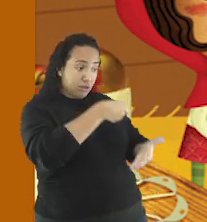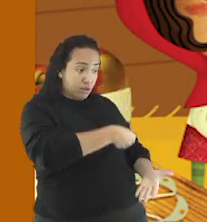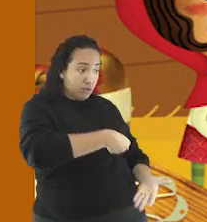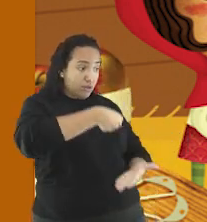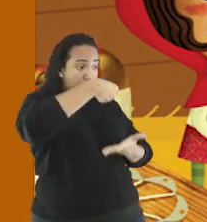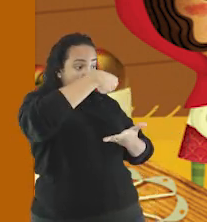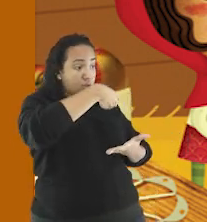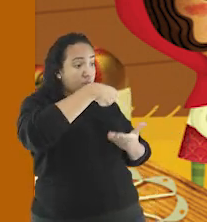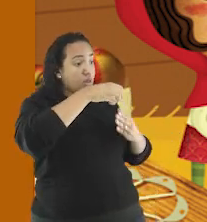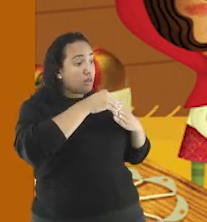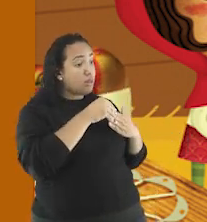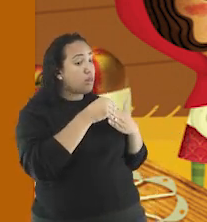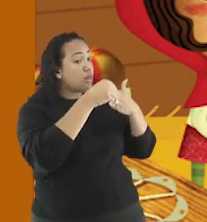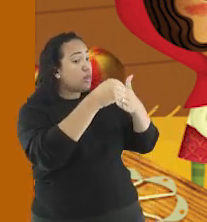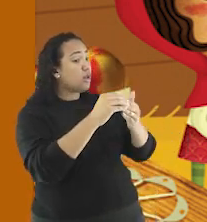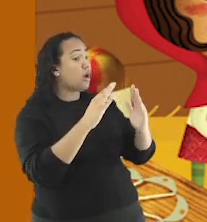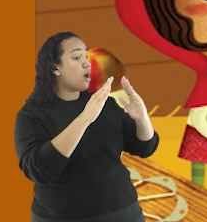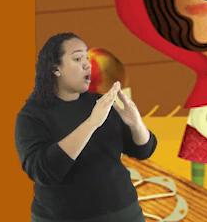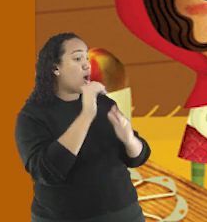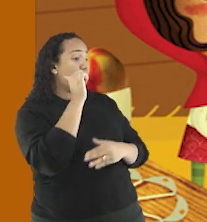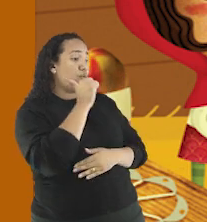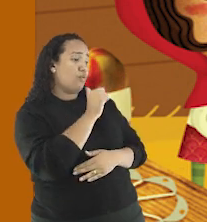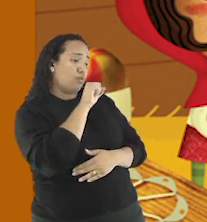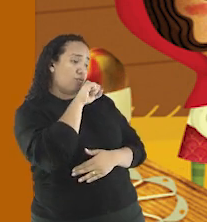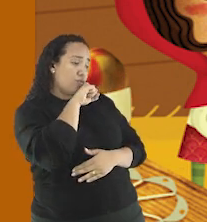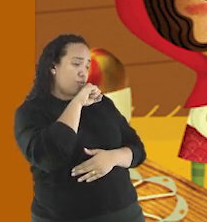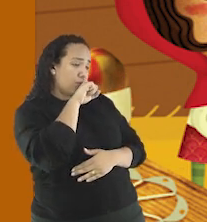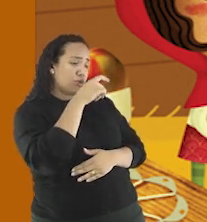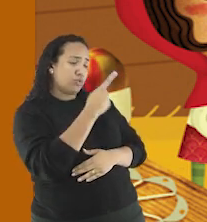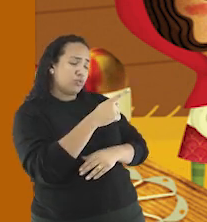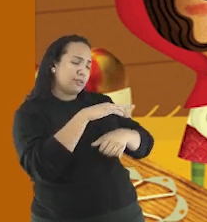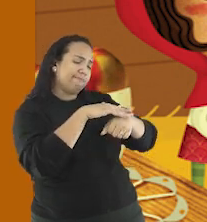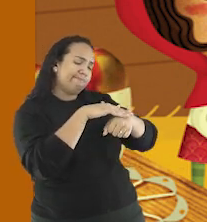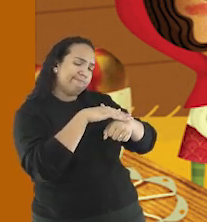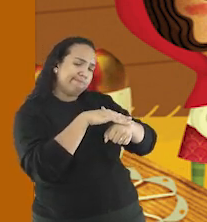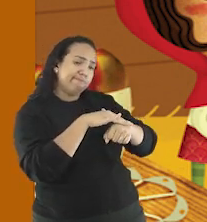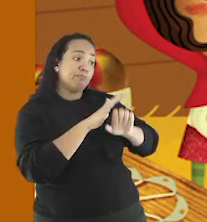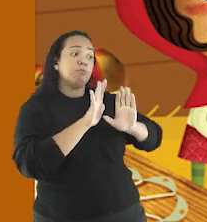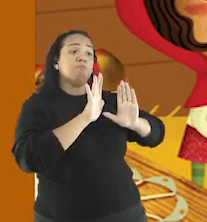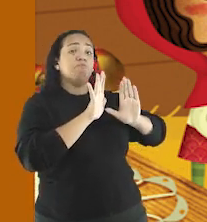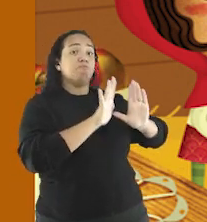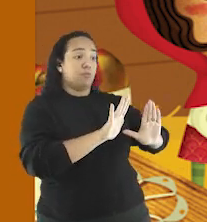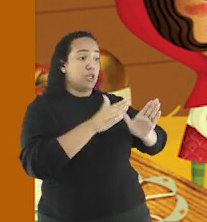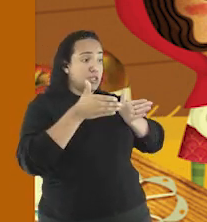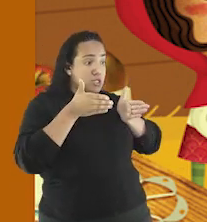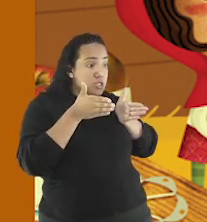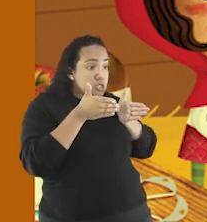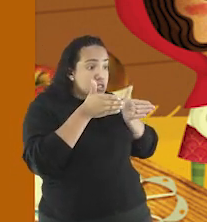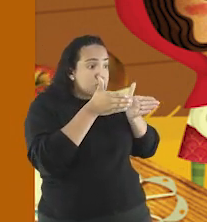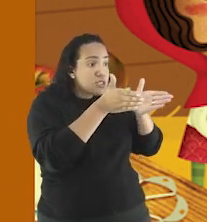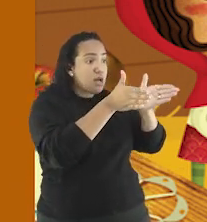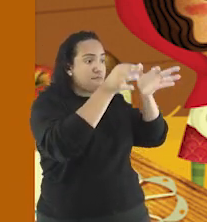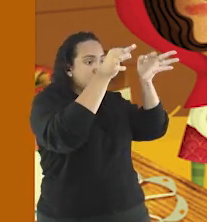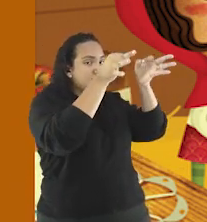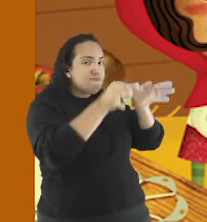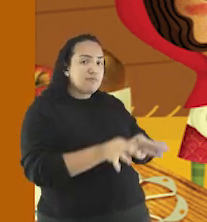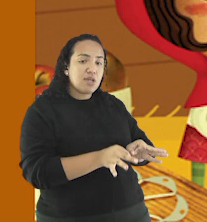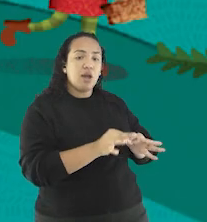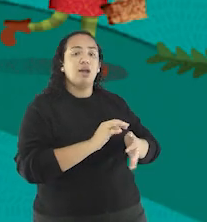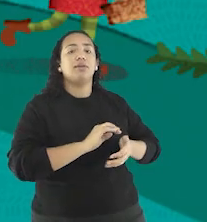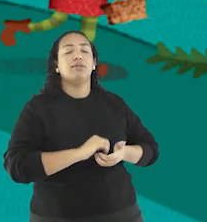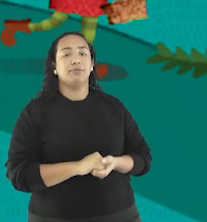esta cesta de bolo para sua avó, que está enferma. Mas não desvie do